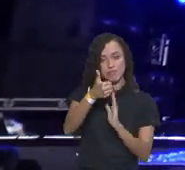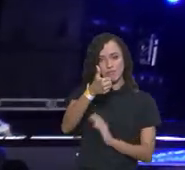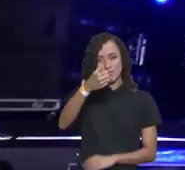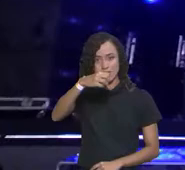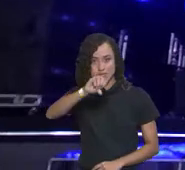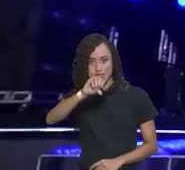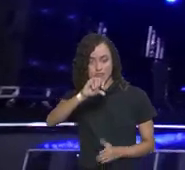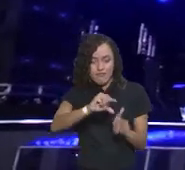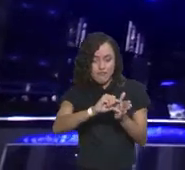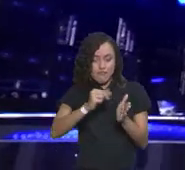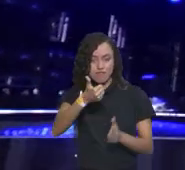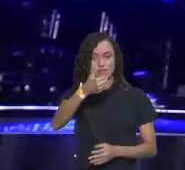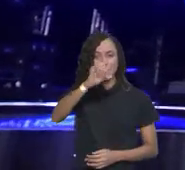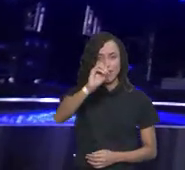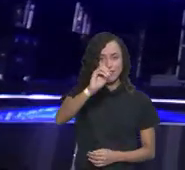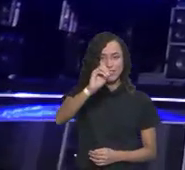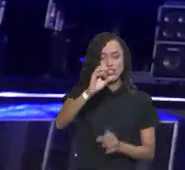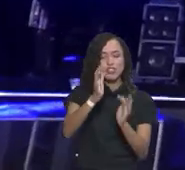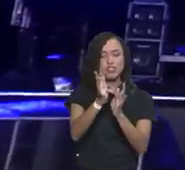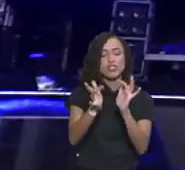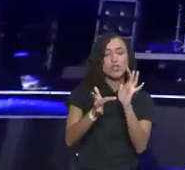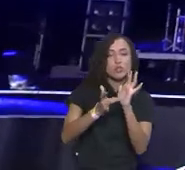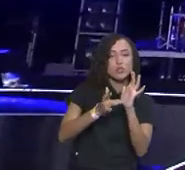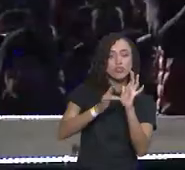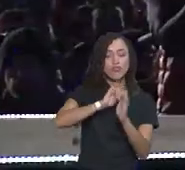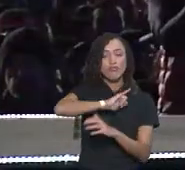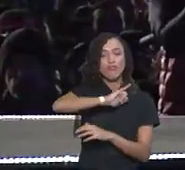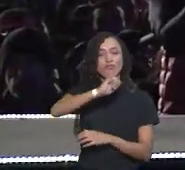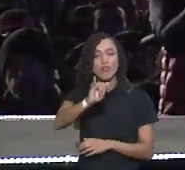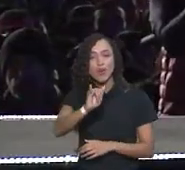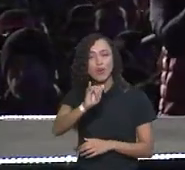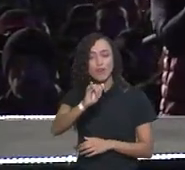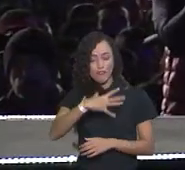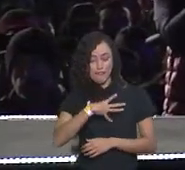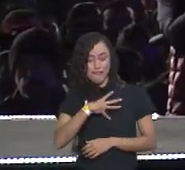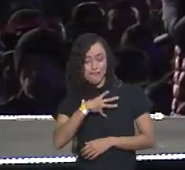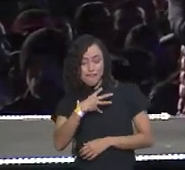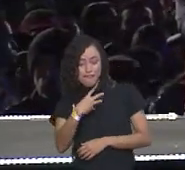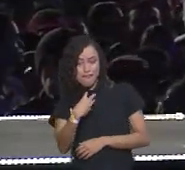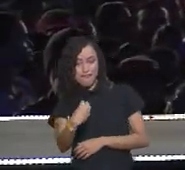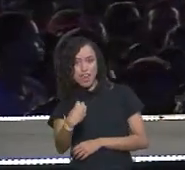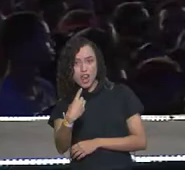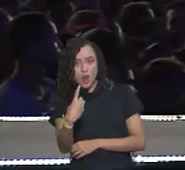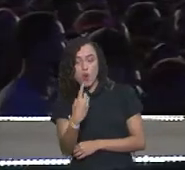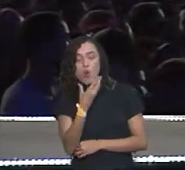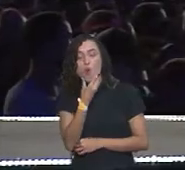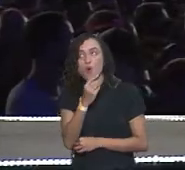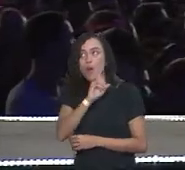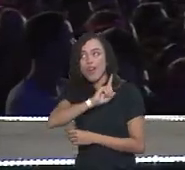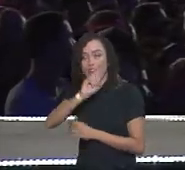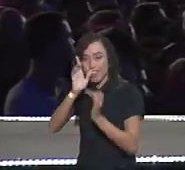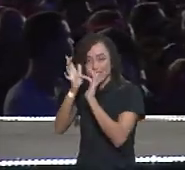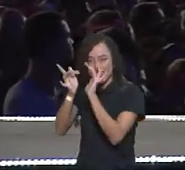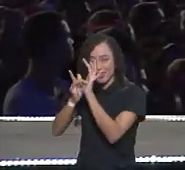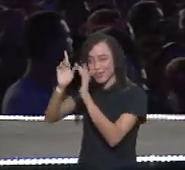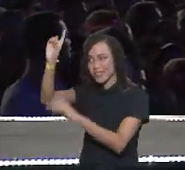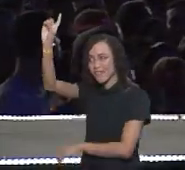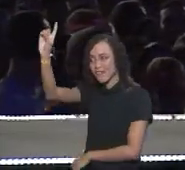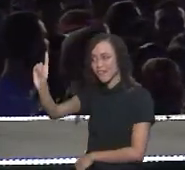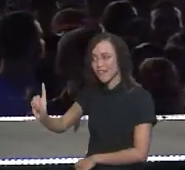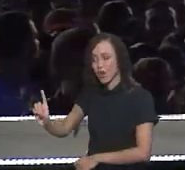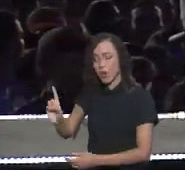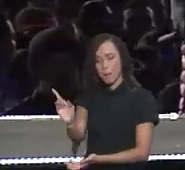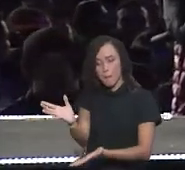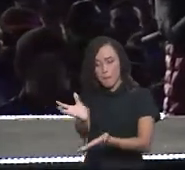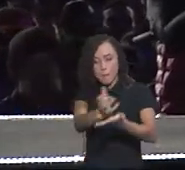Versículo 10 Jesus disse porque o filho do homem veio buscar e salvar